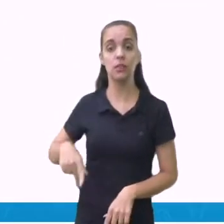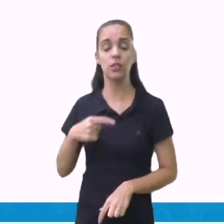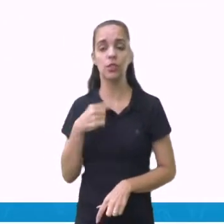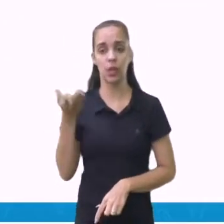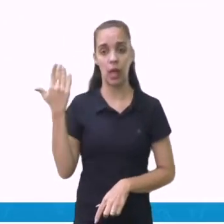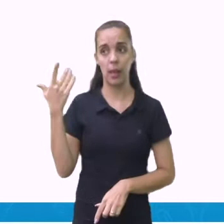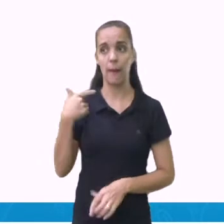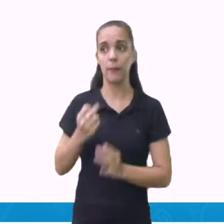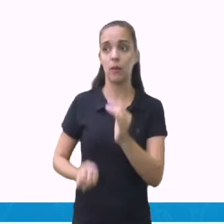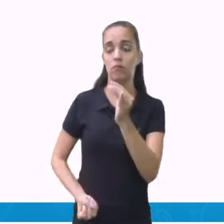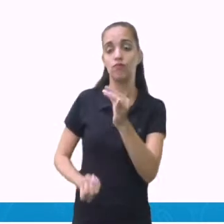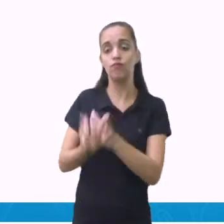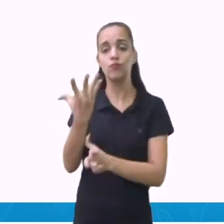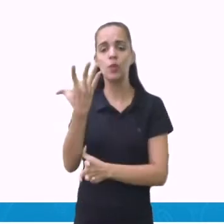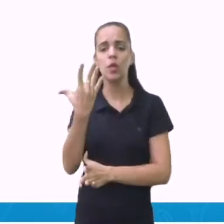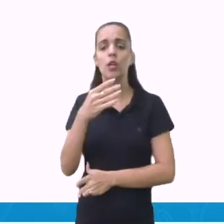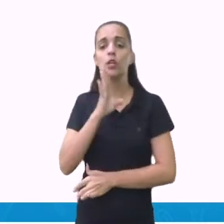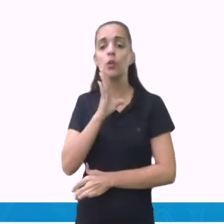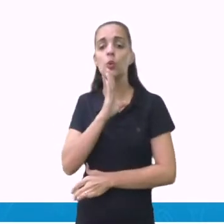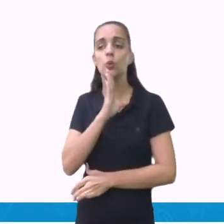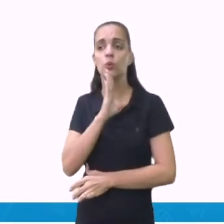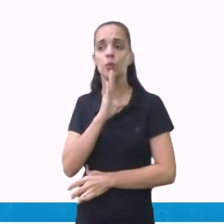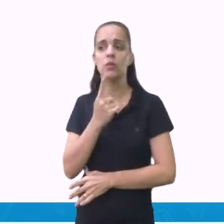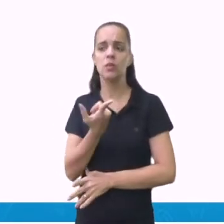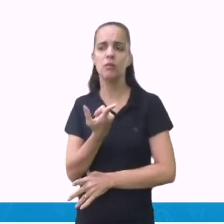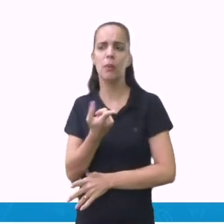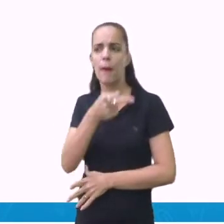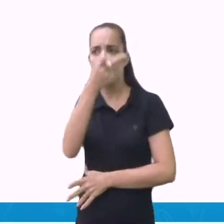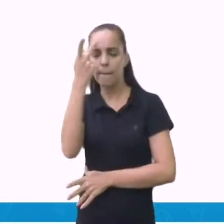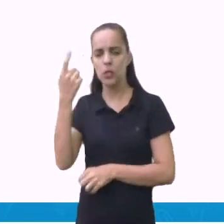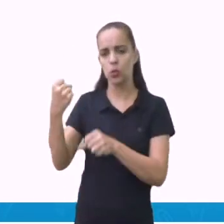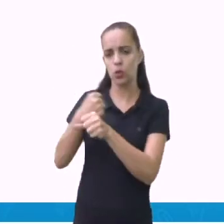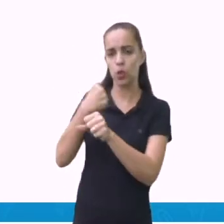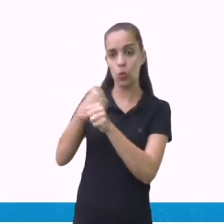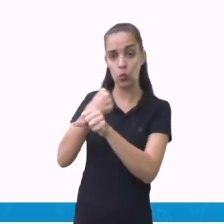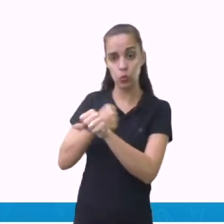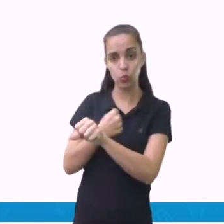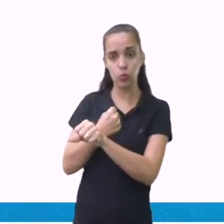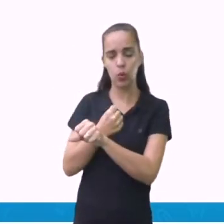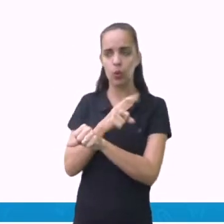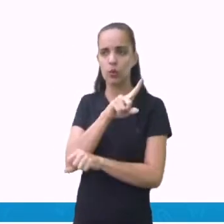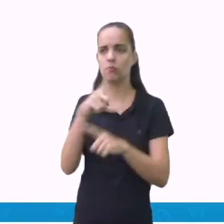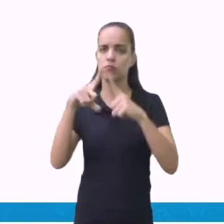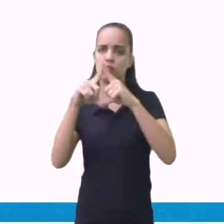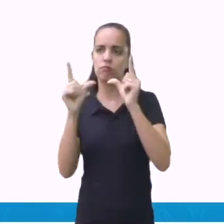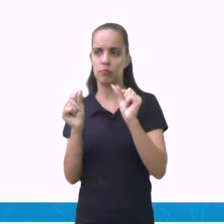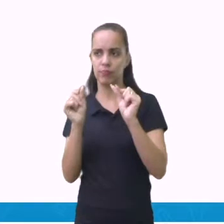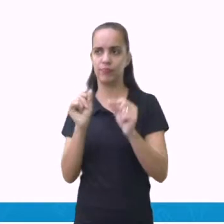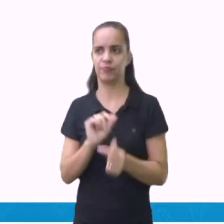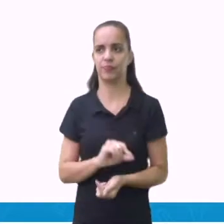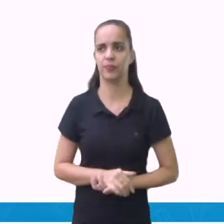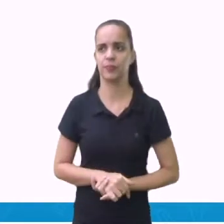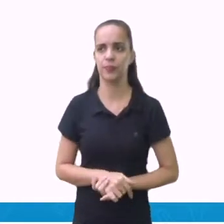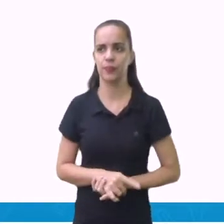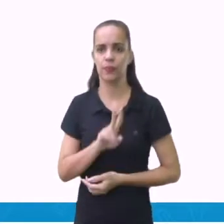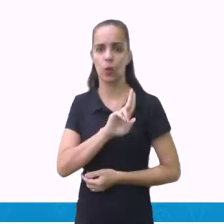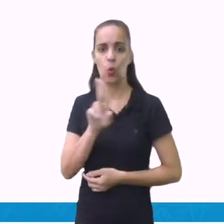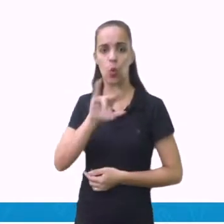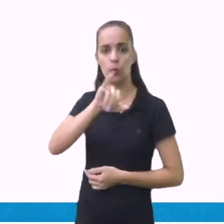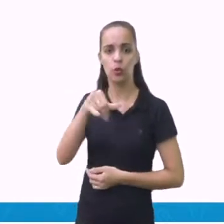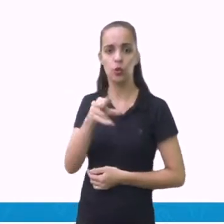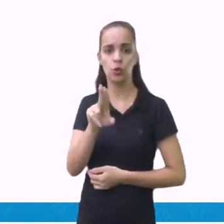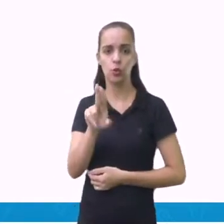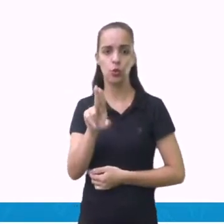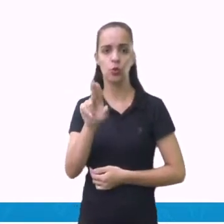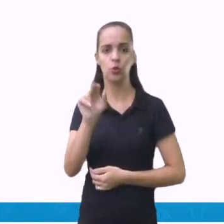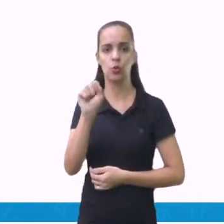que ficou conhecido como o presidente que construiu Brasília, né? Então foi Juscelino Kubitschek. Juscelino Kubitschek é